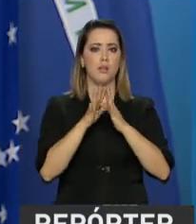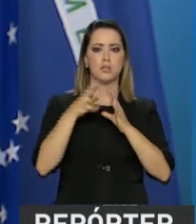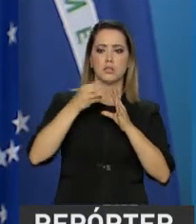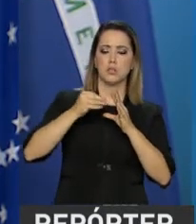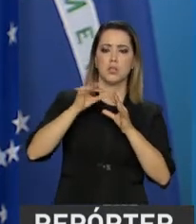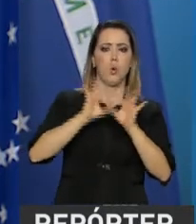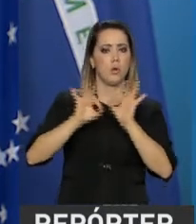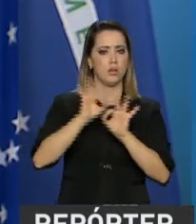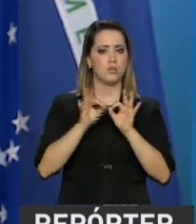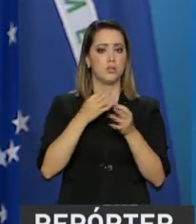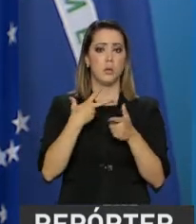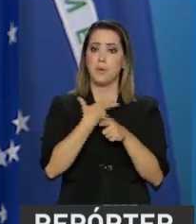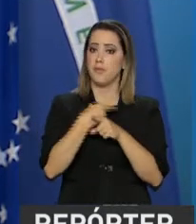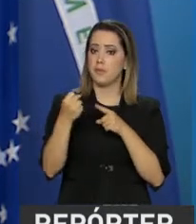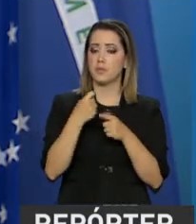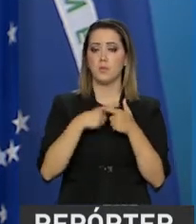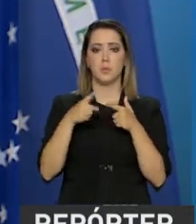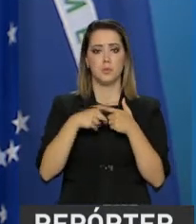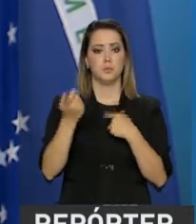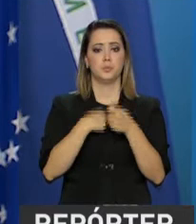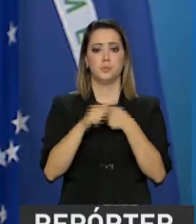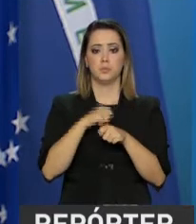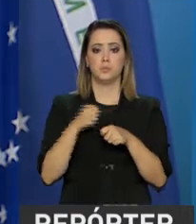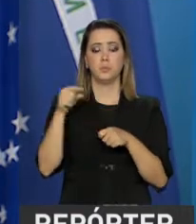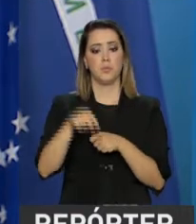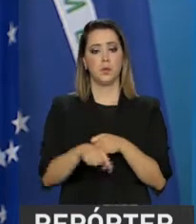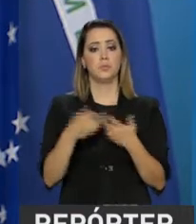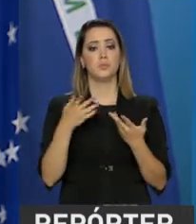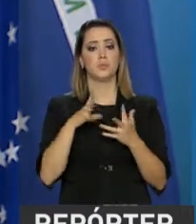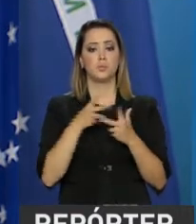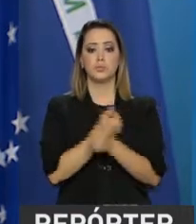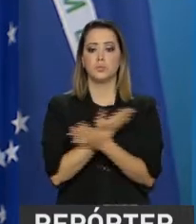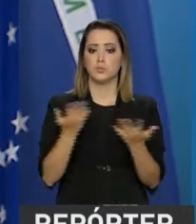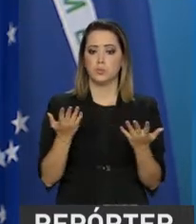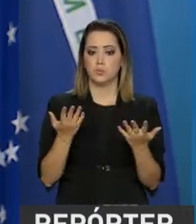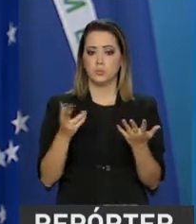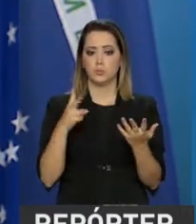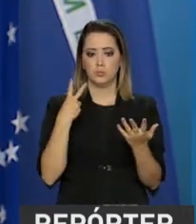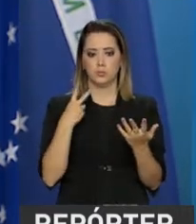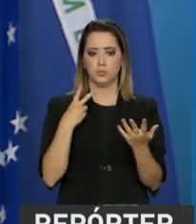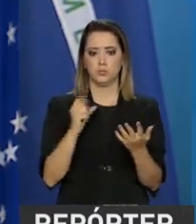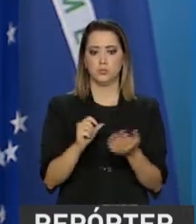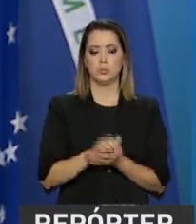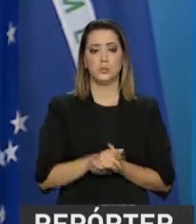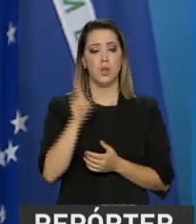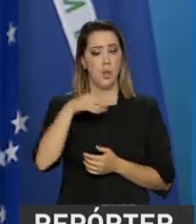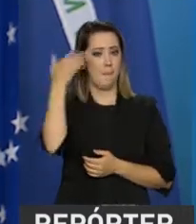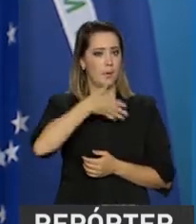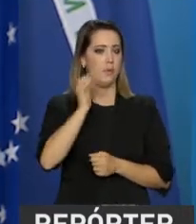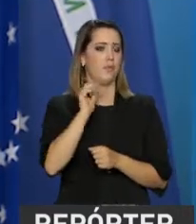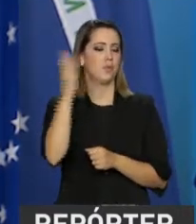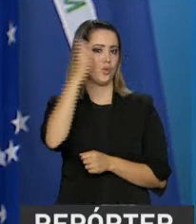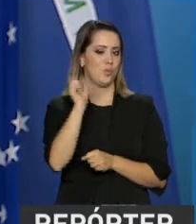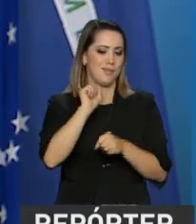vencer uma gravíssima recessão econômica e aqui viu ricardo e todos dado ministério da saúde esta é mais uma prova do brasil